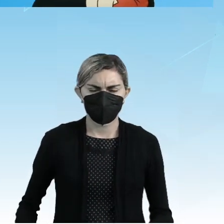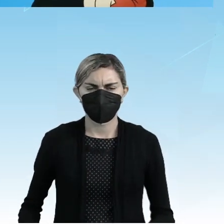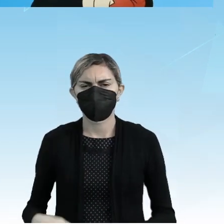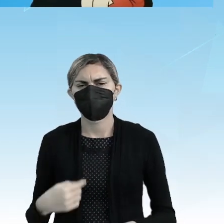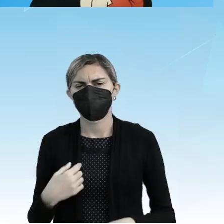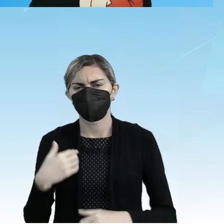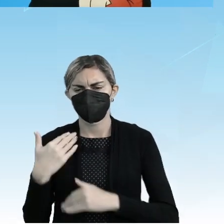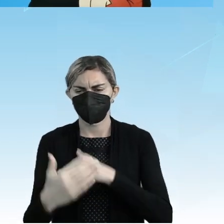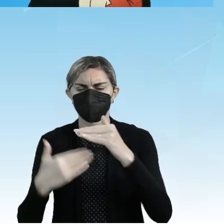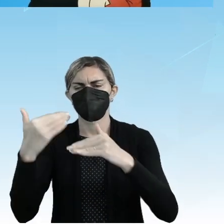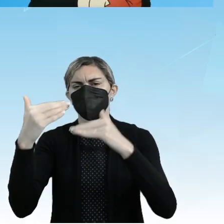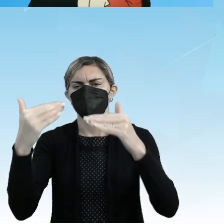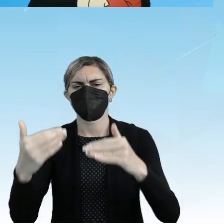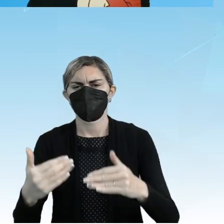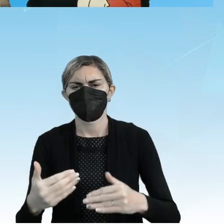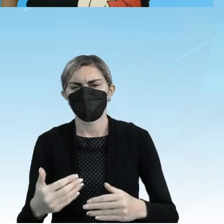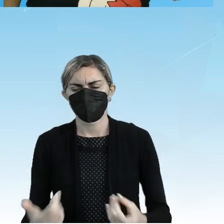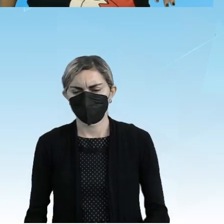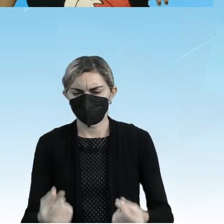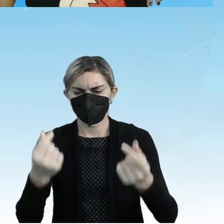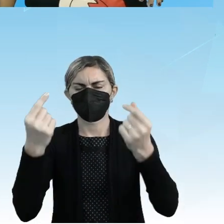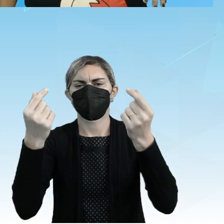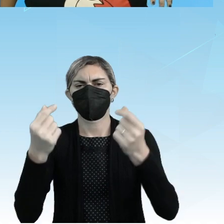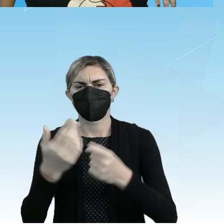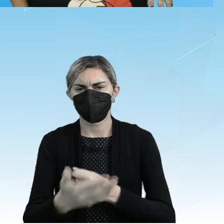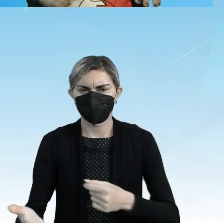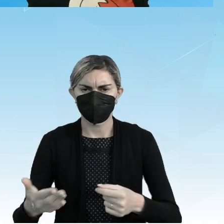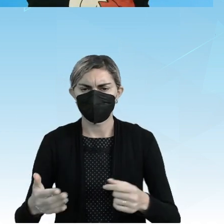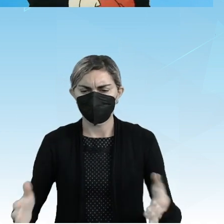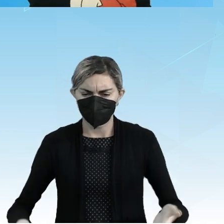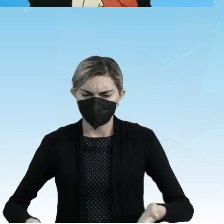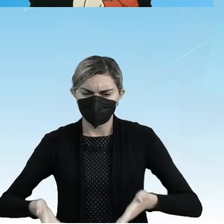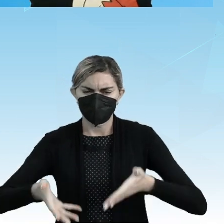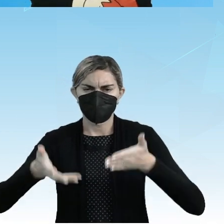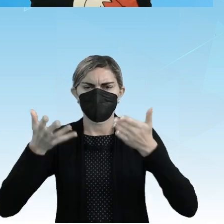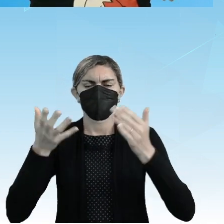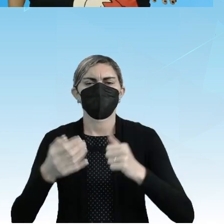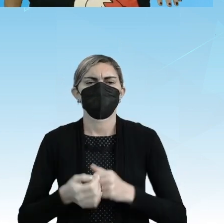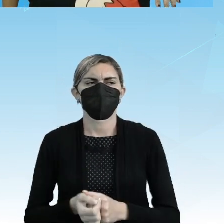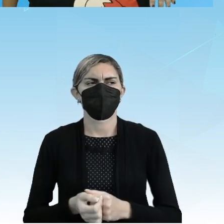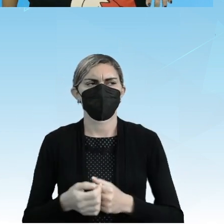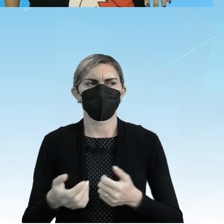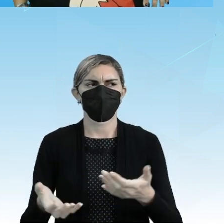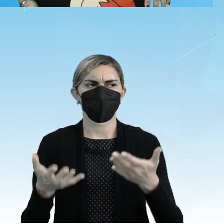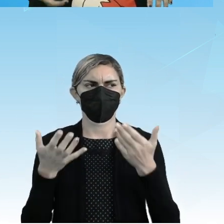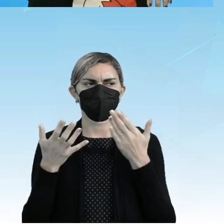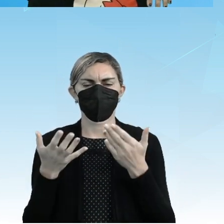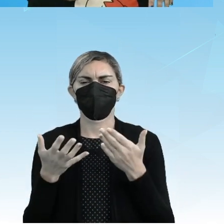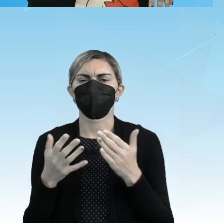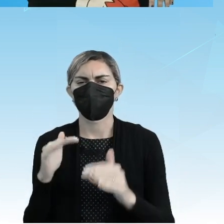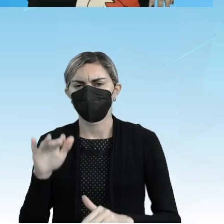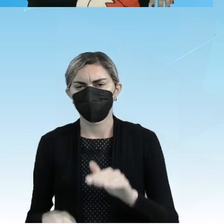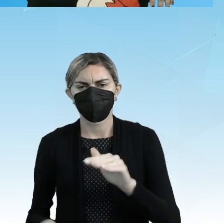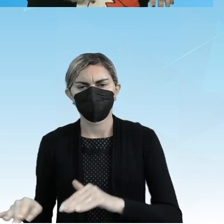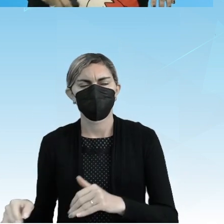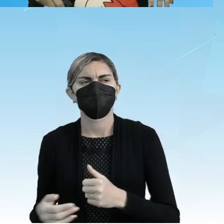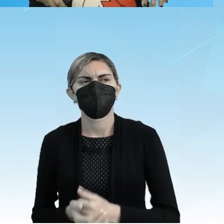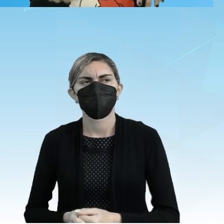o crescimento a nível econômico aí bombando, né? Subiu, também subiu as grandes